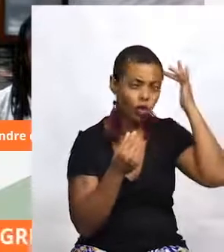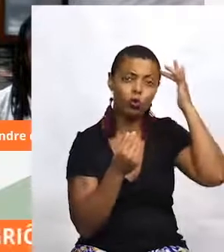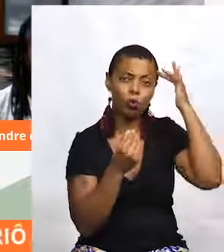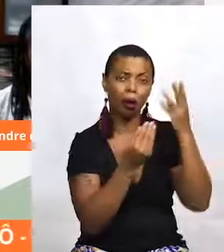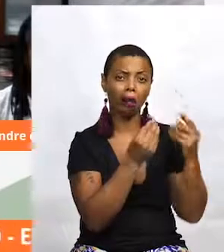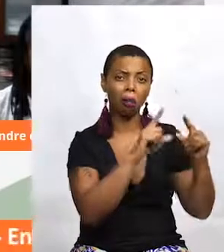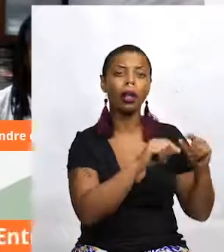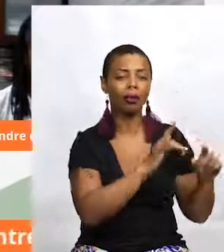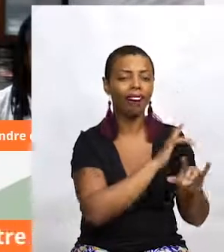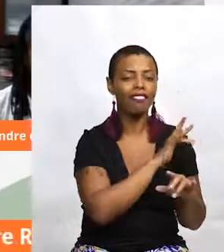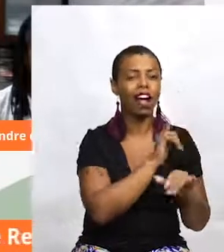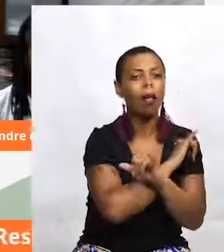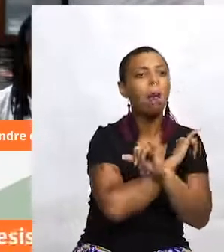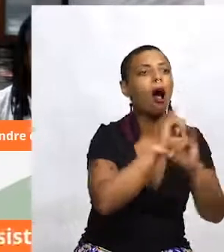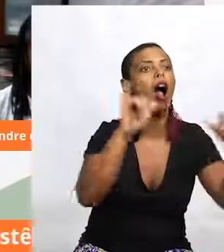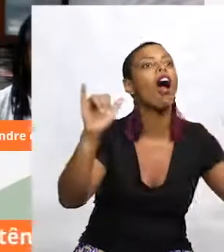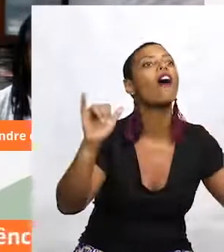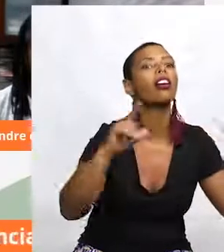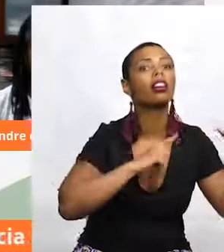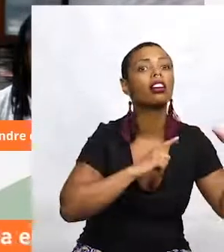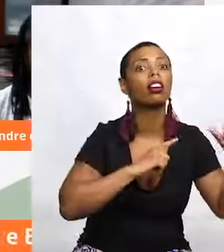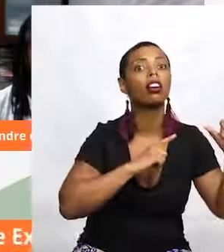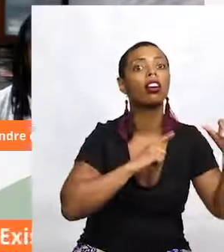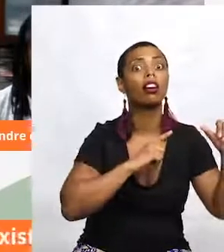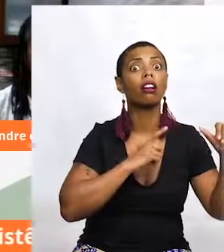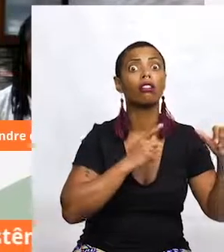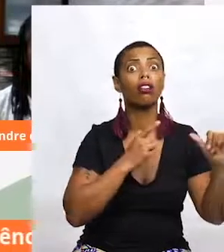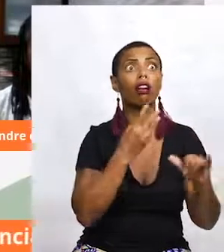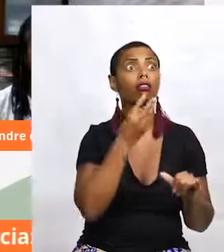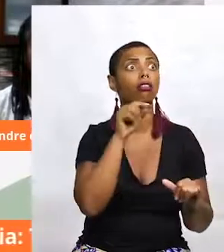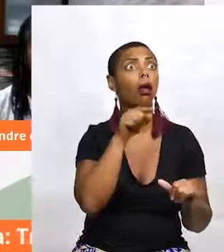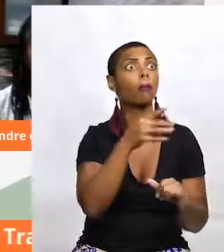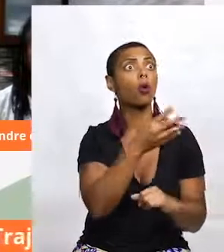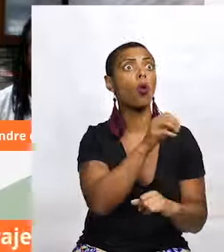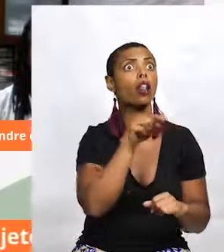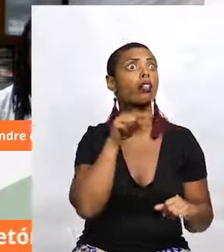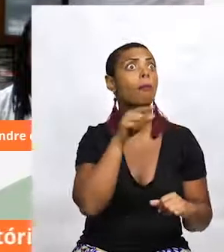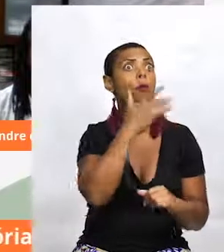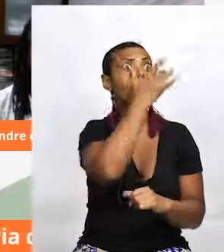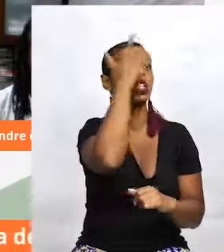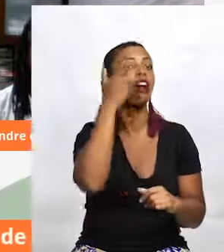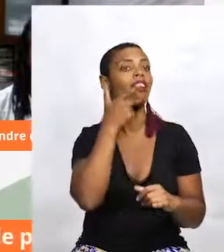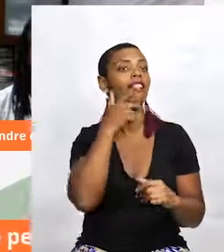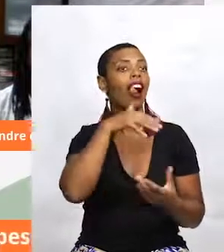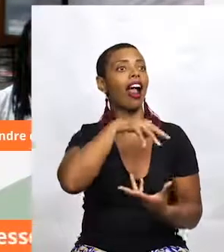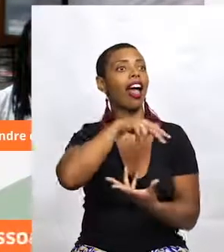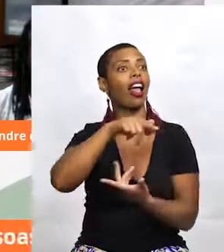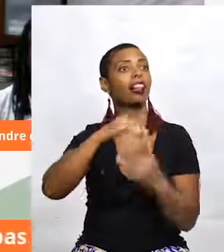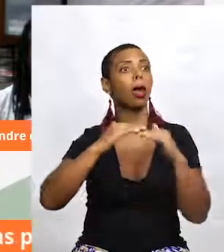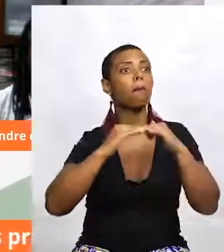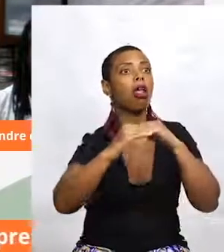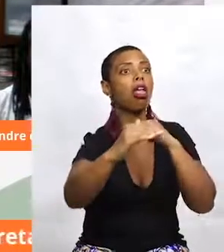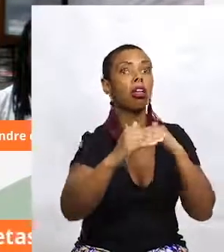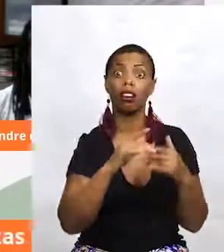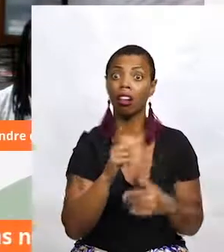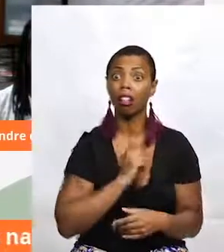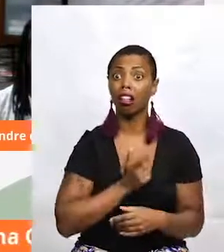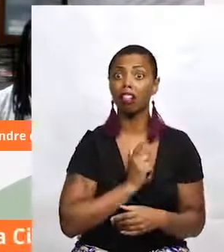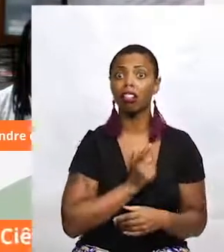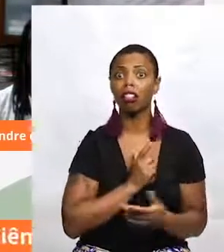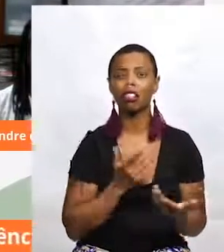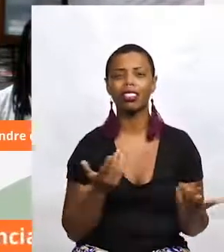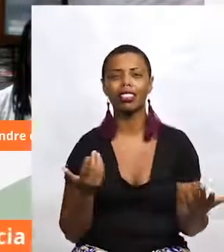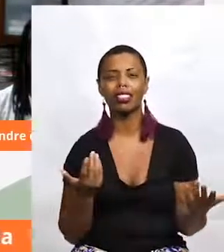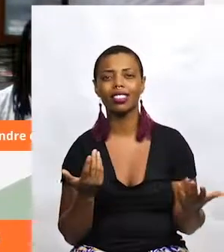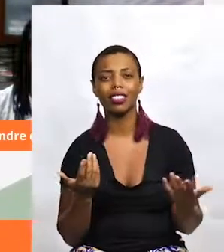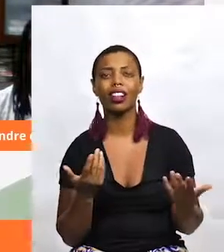um canal com 30, 40 mil pessoas falando que a Terra é plana, e tem, se vocês procurarem no YouTube, vocês vão encontrar. Então, vocês falam, isso é absurdo,